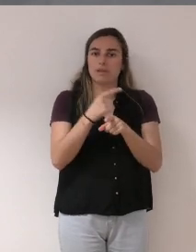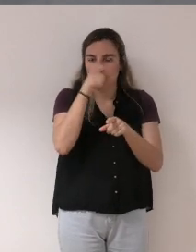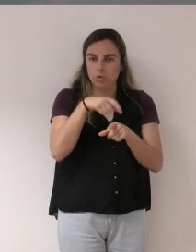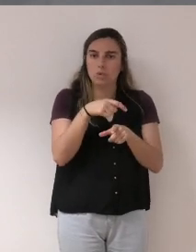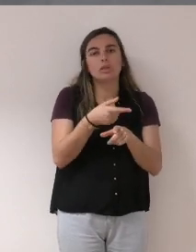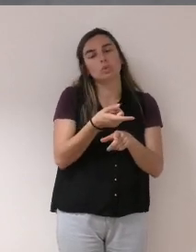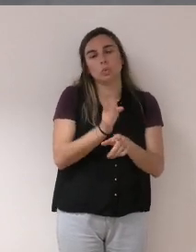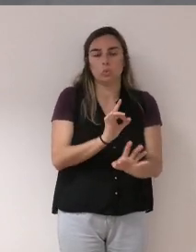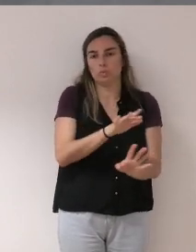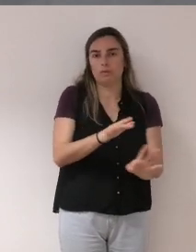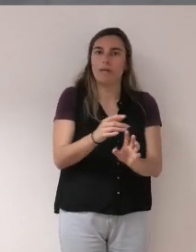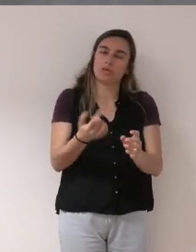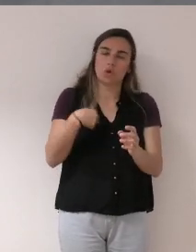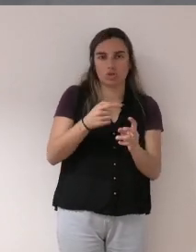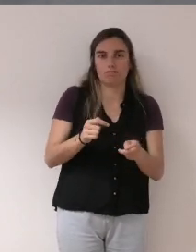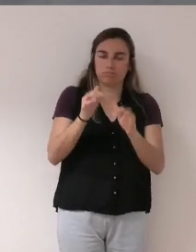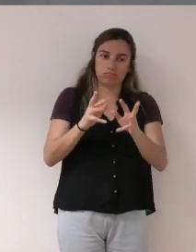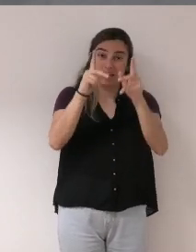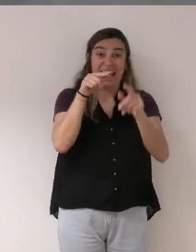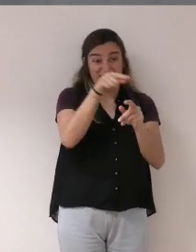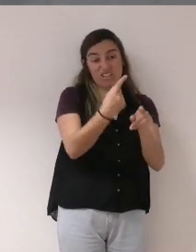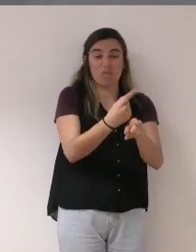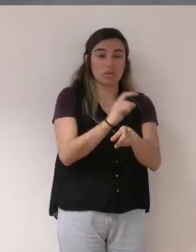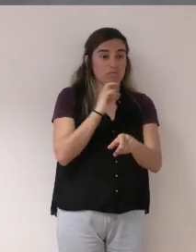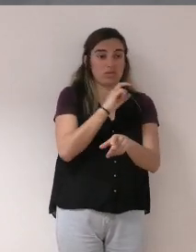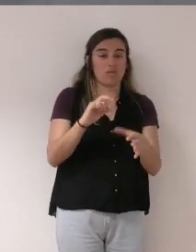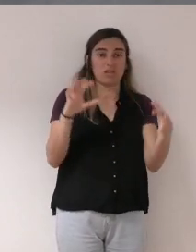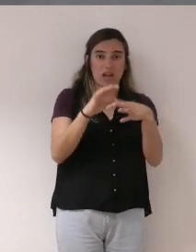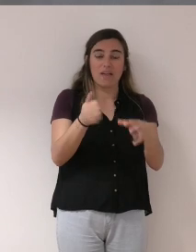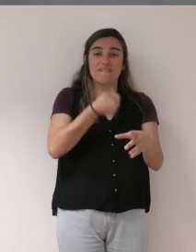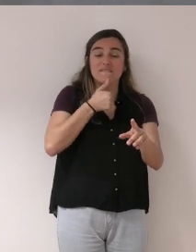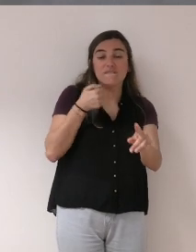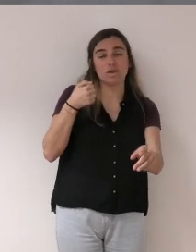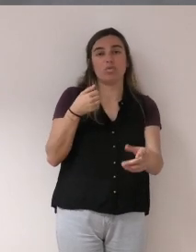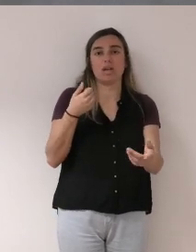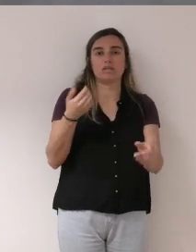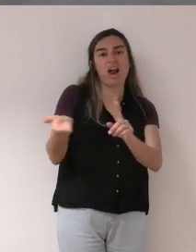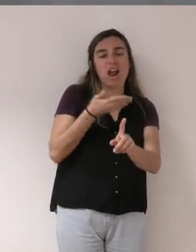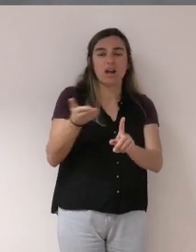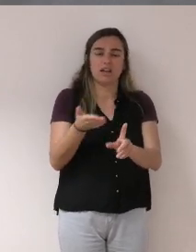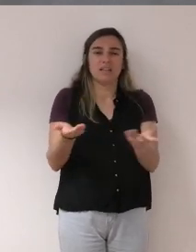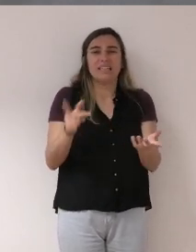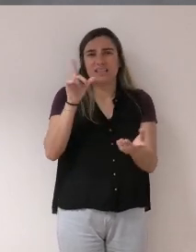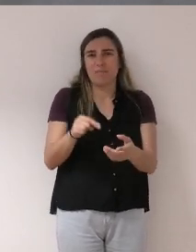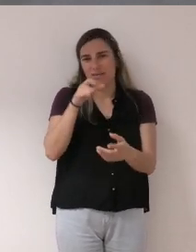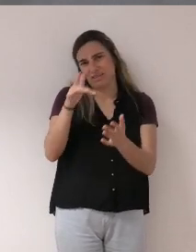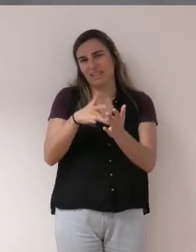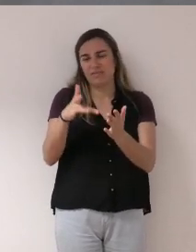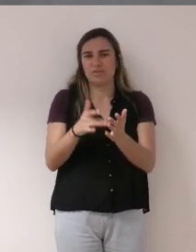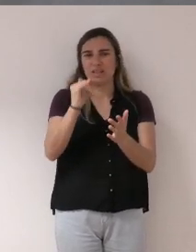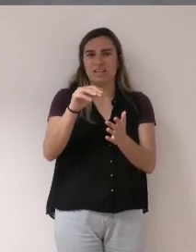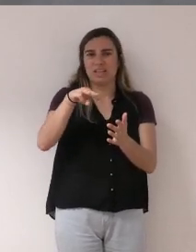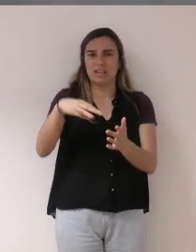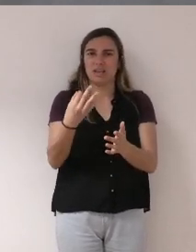encenação algo violenta, ou mesmo o Impunidade. Eu creio que já não era capaz de escrever aquele